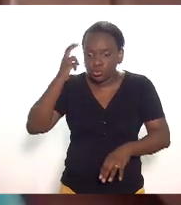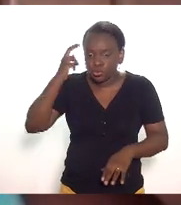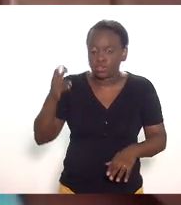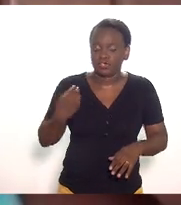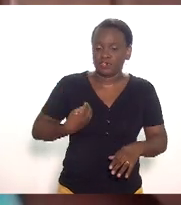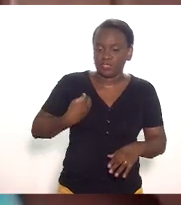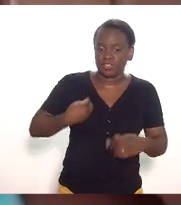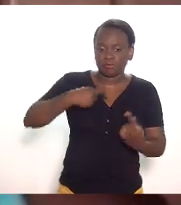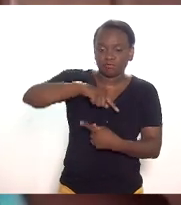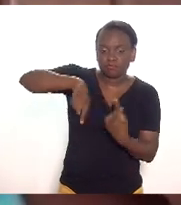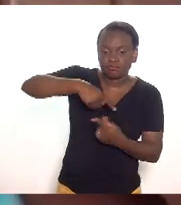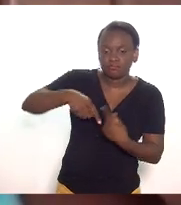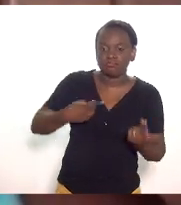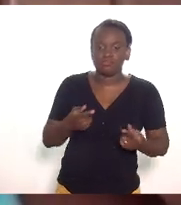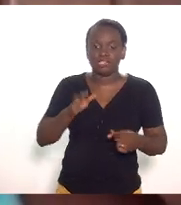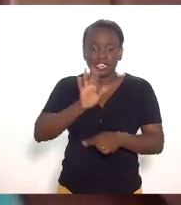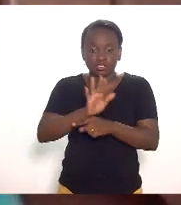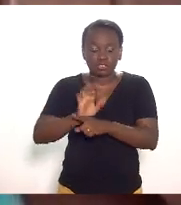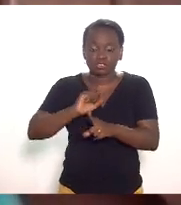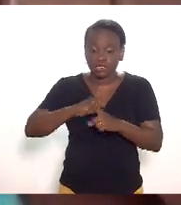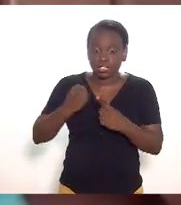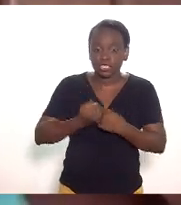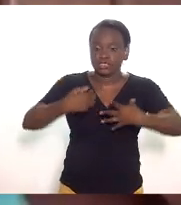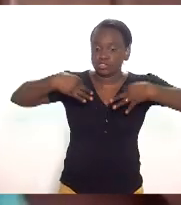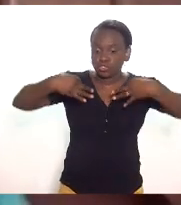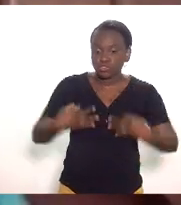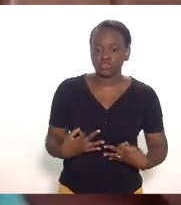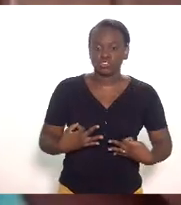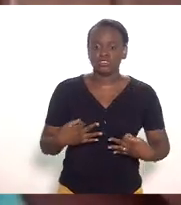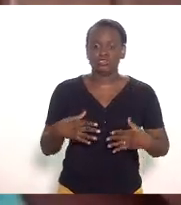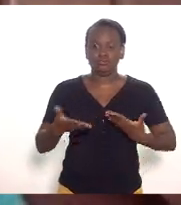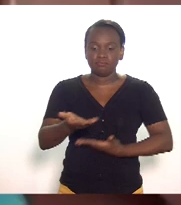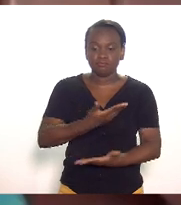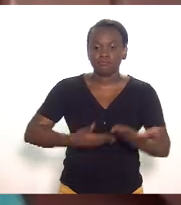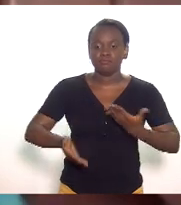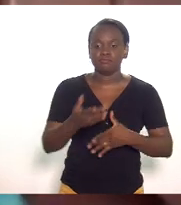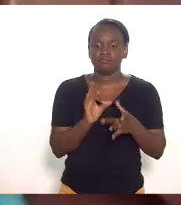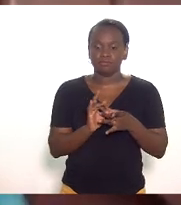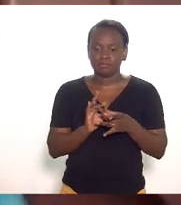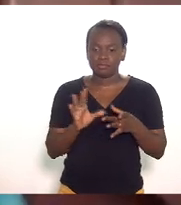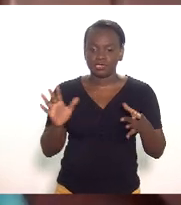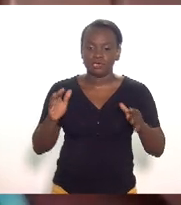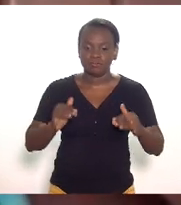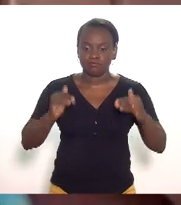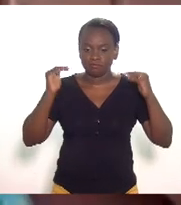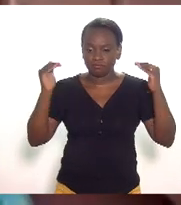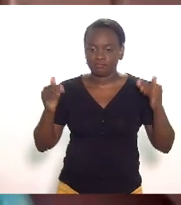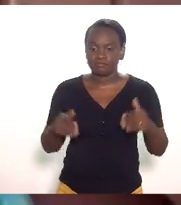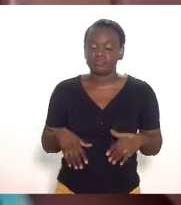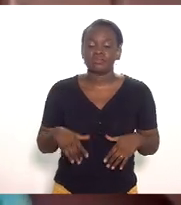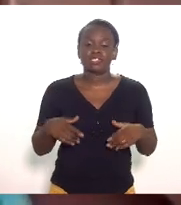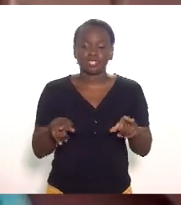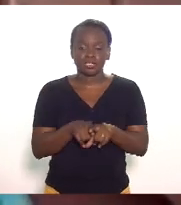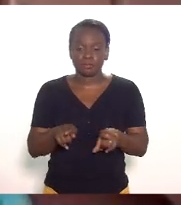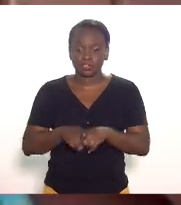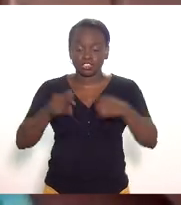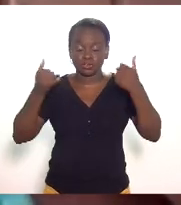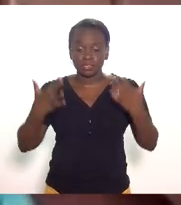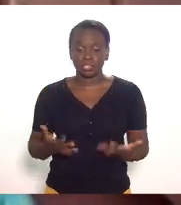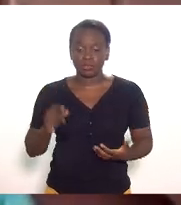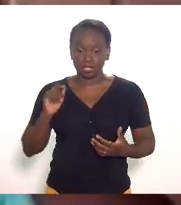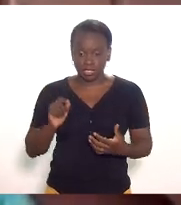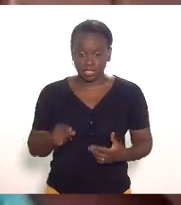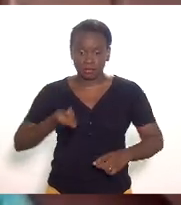convivência solidária a serviço de uma sociedade justa, fraterna, livre e soberana. Salutar ainda